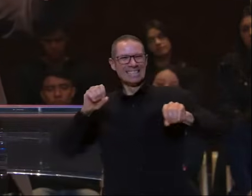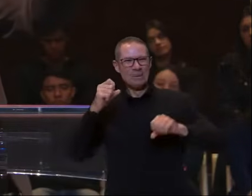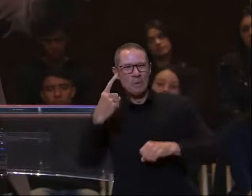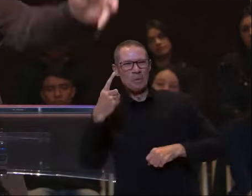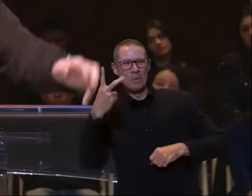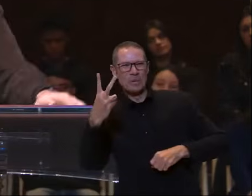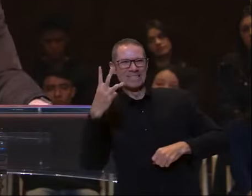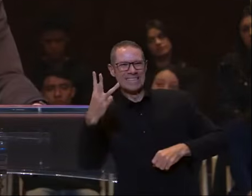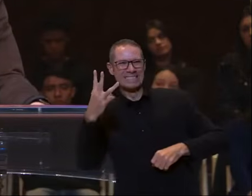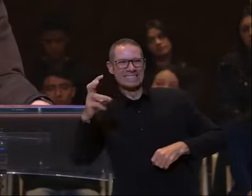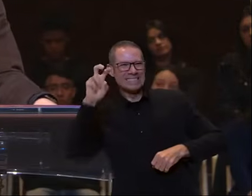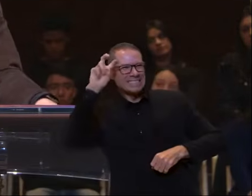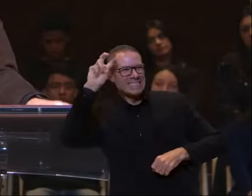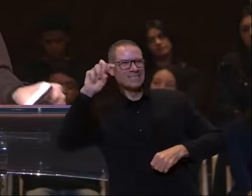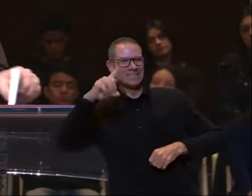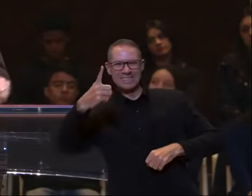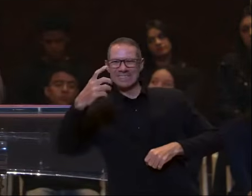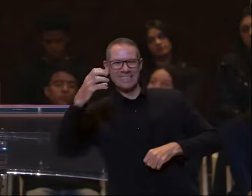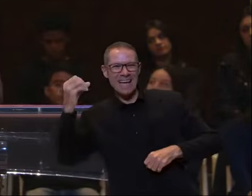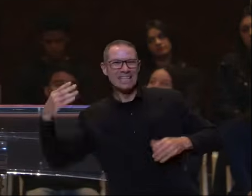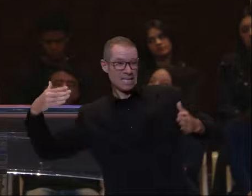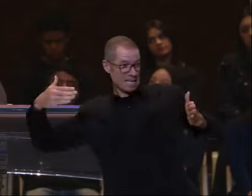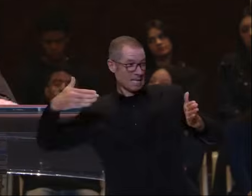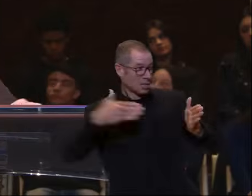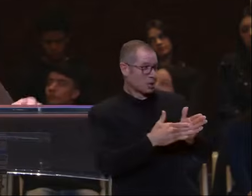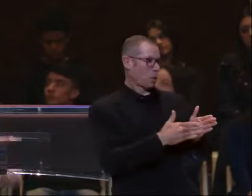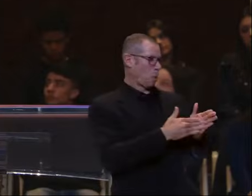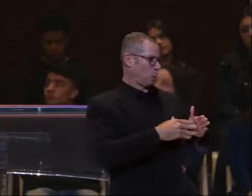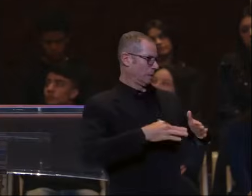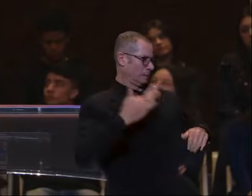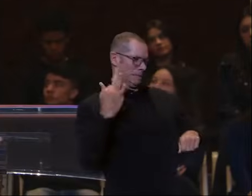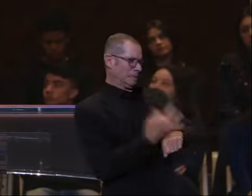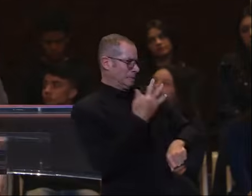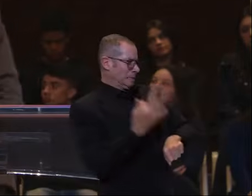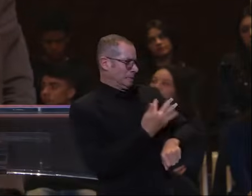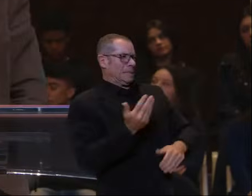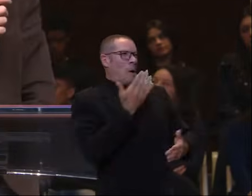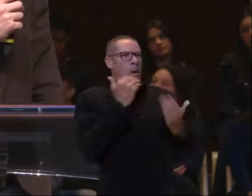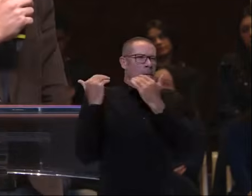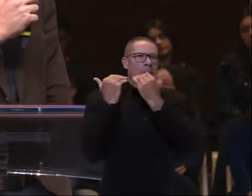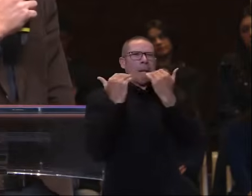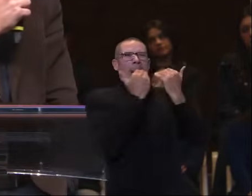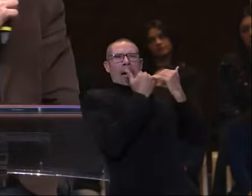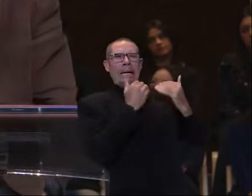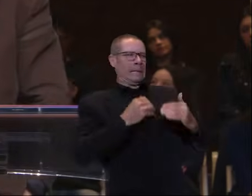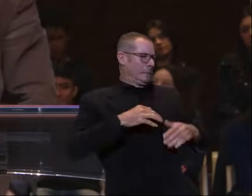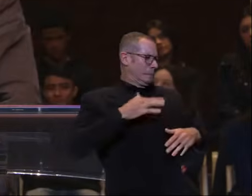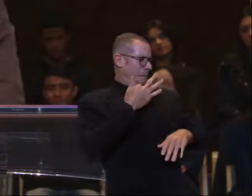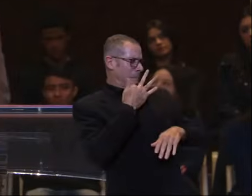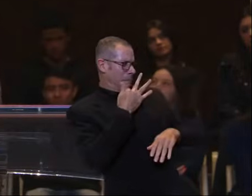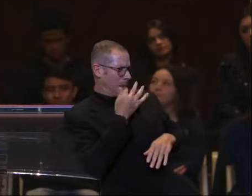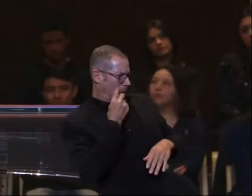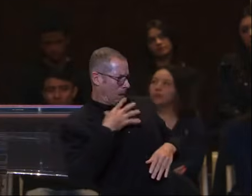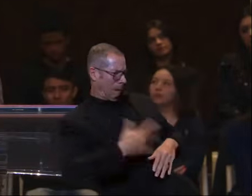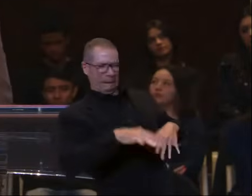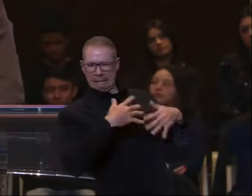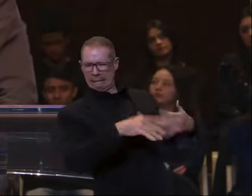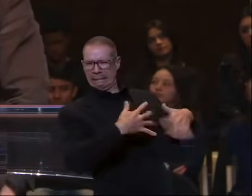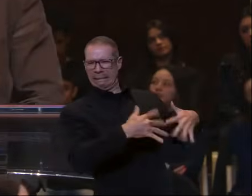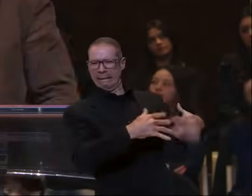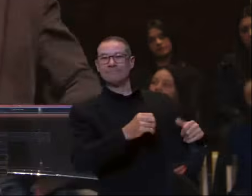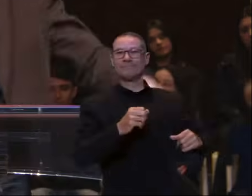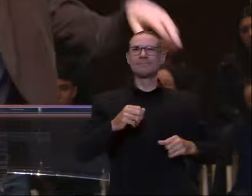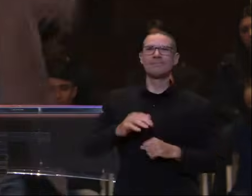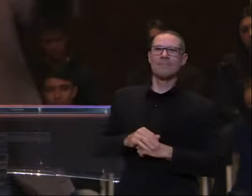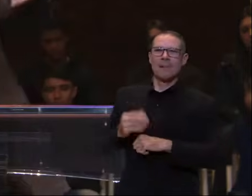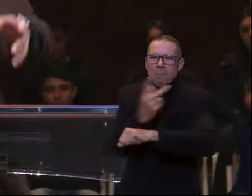5, 10. Chegou uma hora que ele não aguentava mais comer sanduíche de salame, e ele então